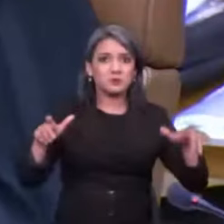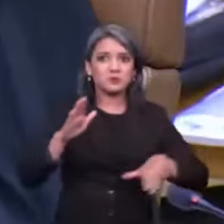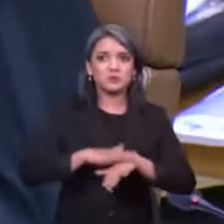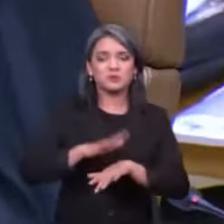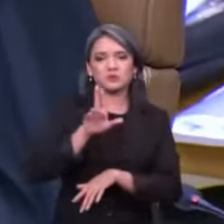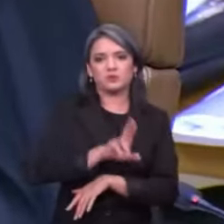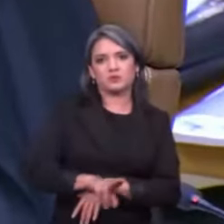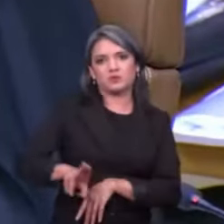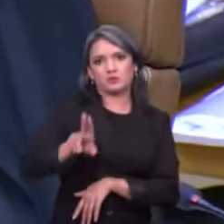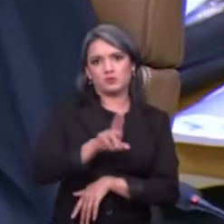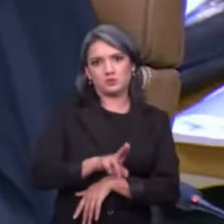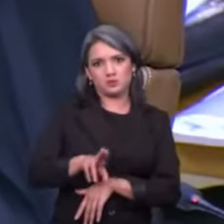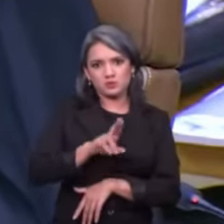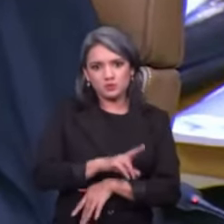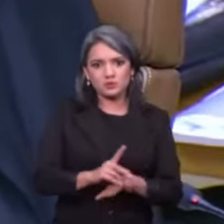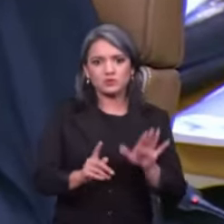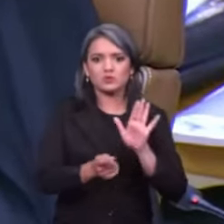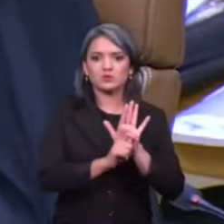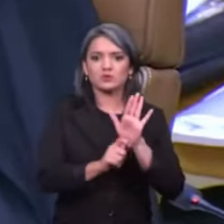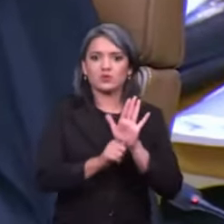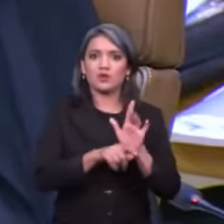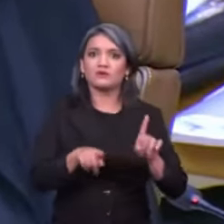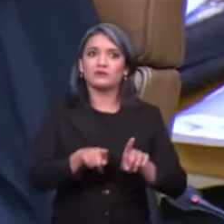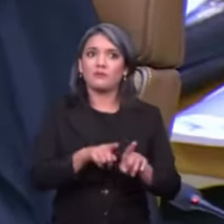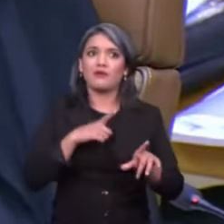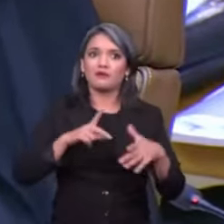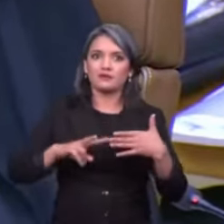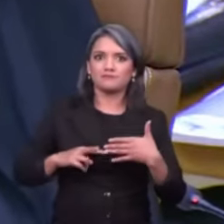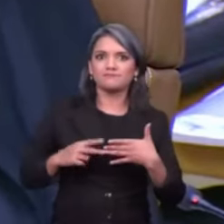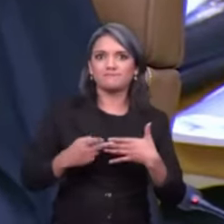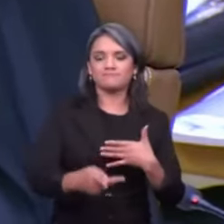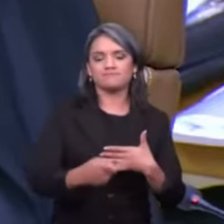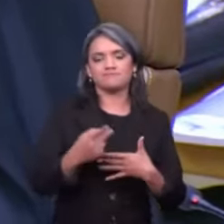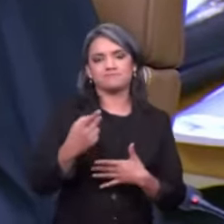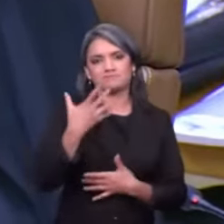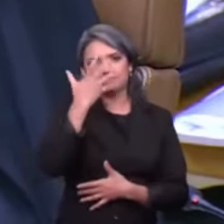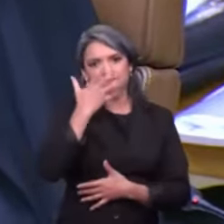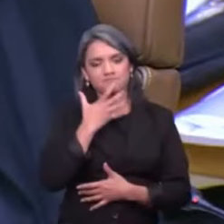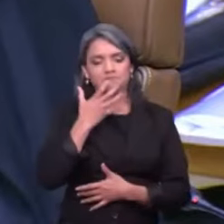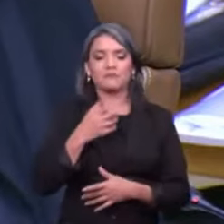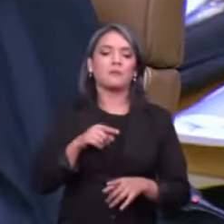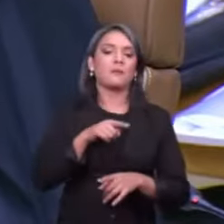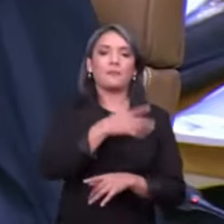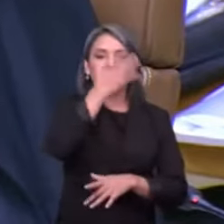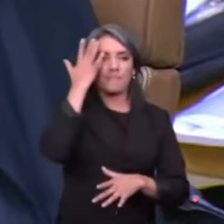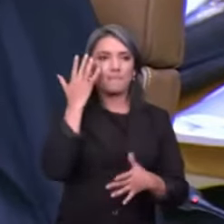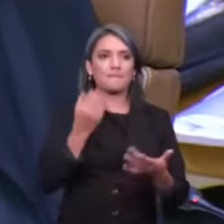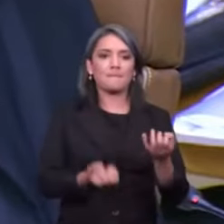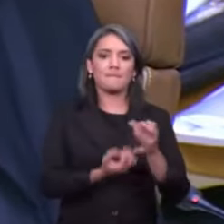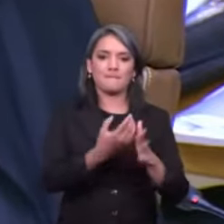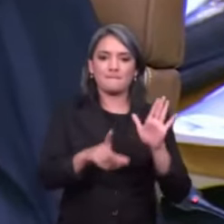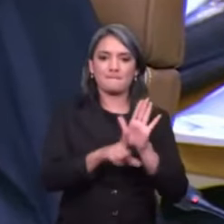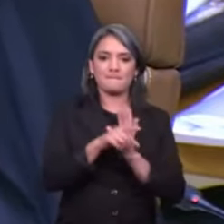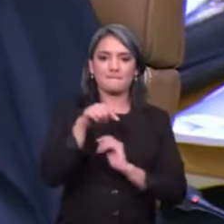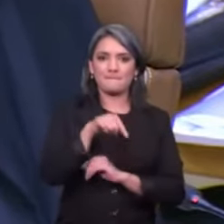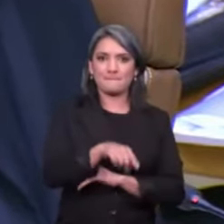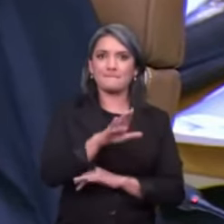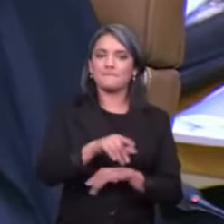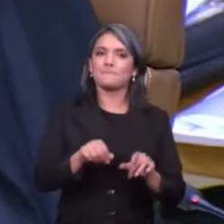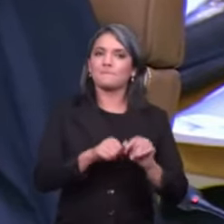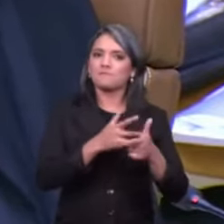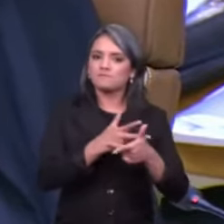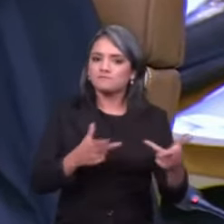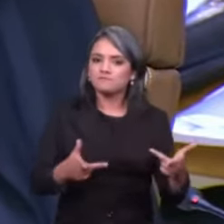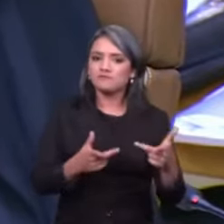drogas. Colaciona excertos relevantes do mencionado artigo. Os legisladores do Oregon tomaram medidas para